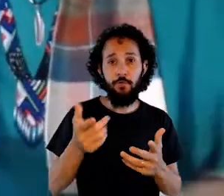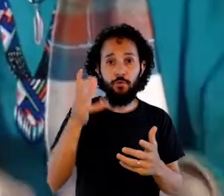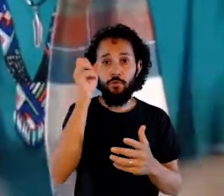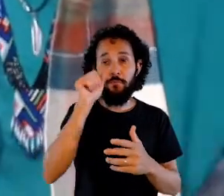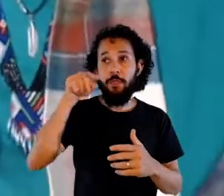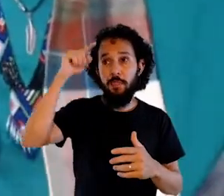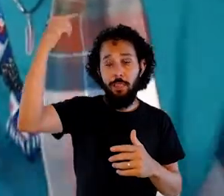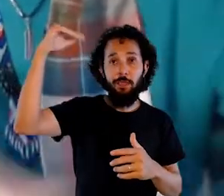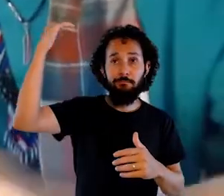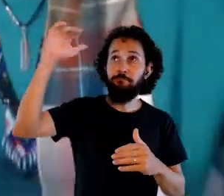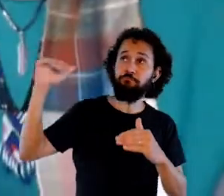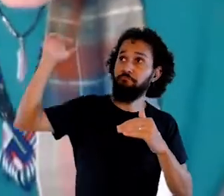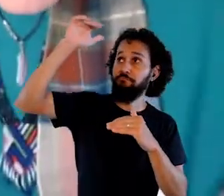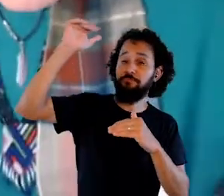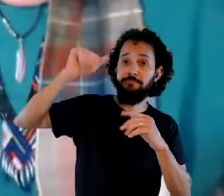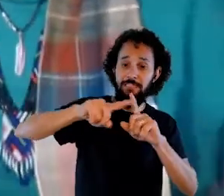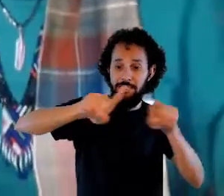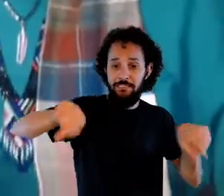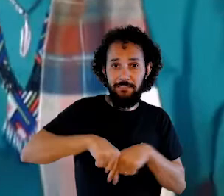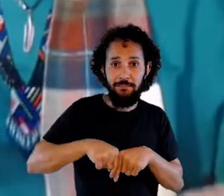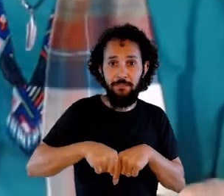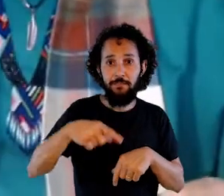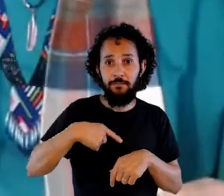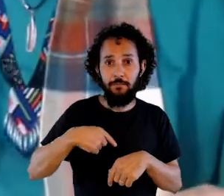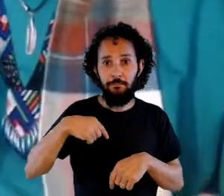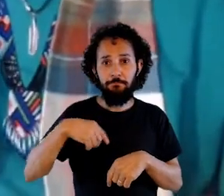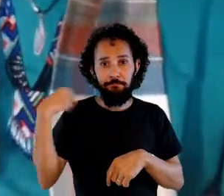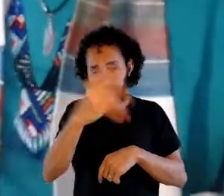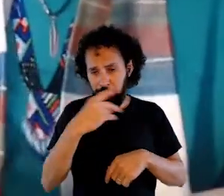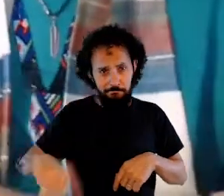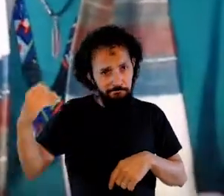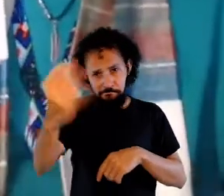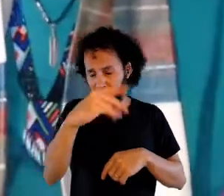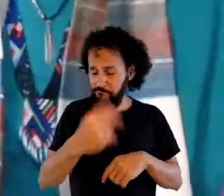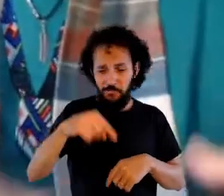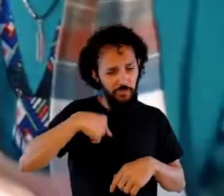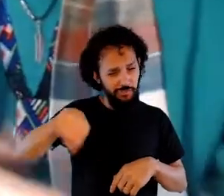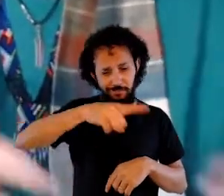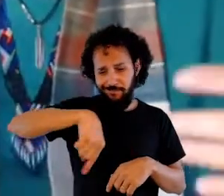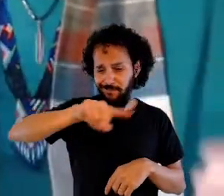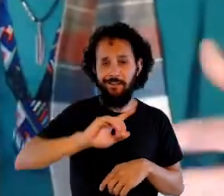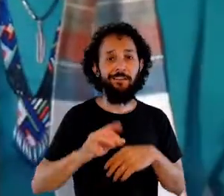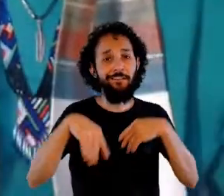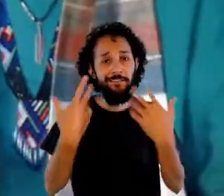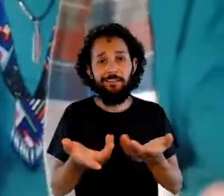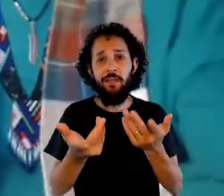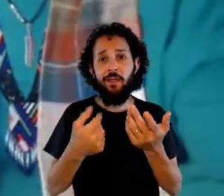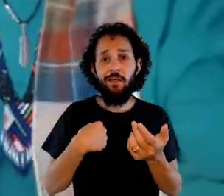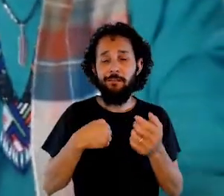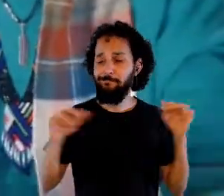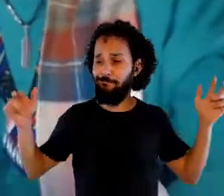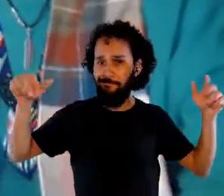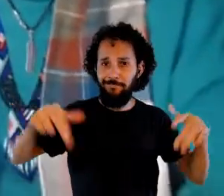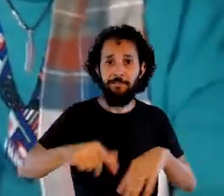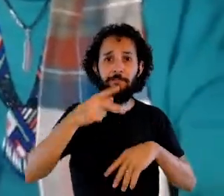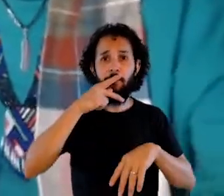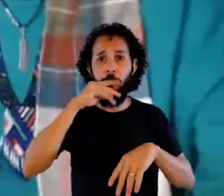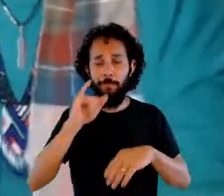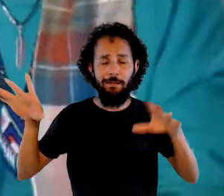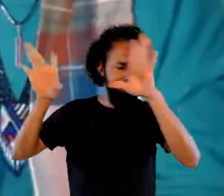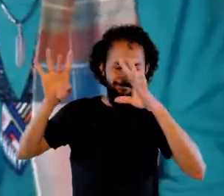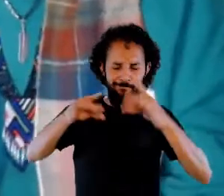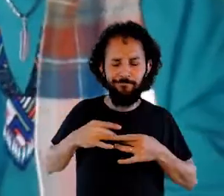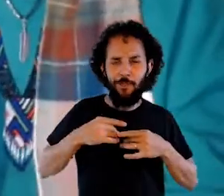sala, acontecia as macumbadas, ficava tudo lá embaixo, né? Então, eu descia lá, estava lá meu pai incorporado, meu tio, né? Você conheceu o